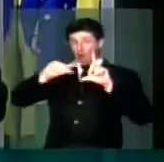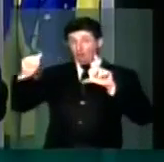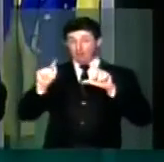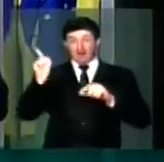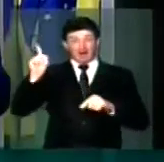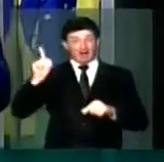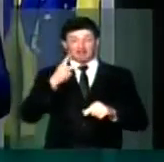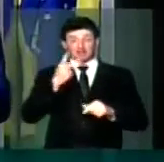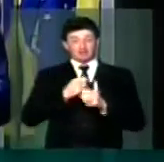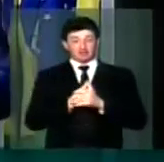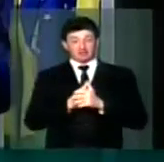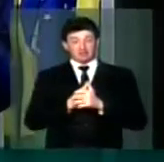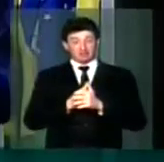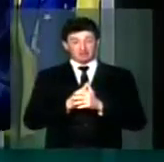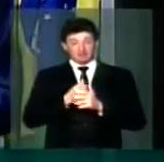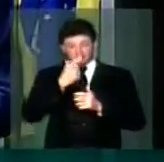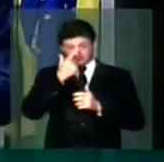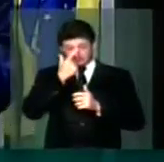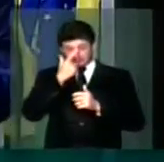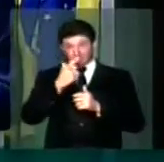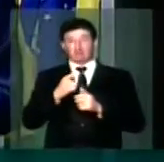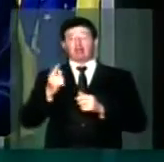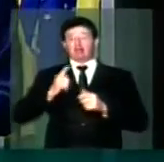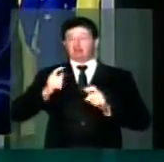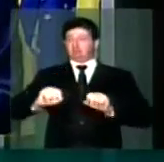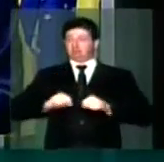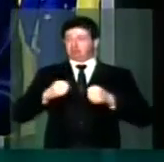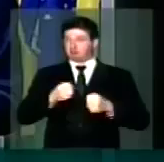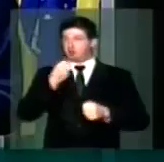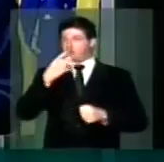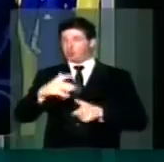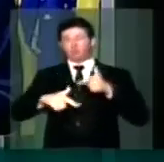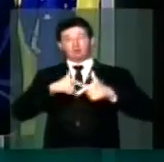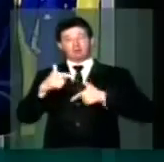Alvorada: temos tido um desempenho na área fiscal